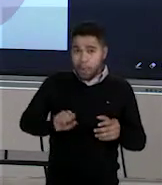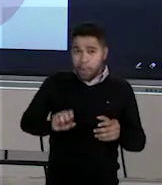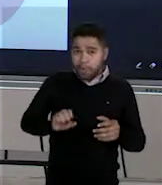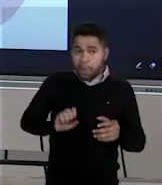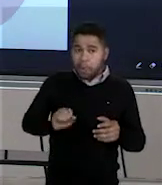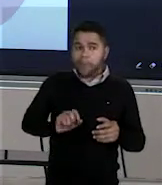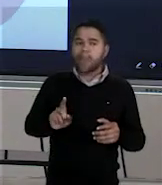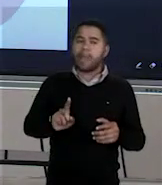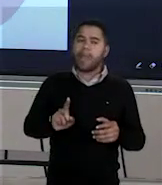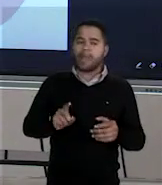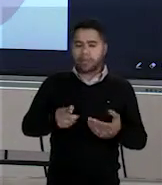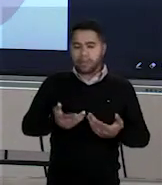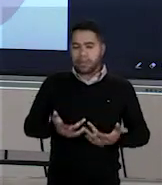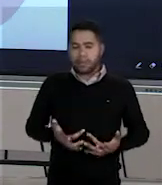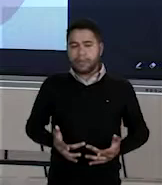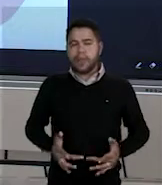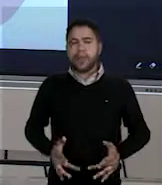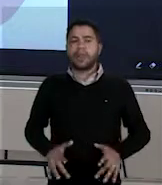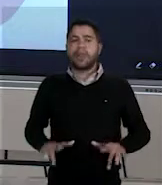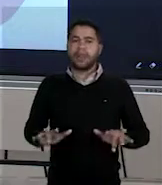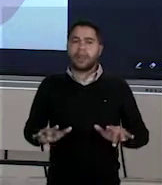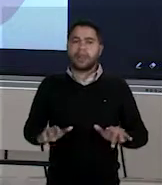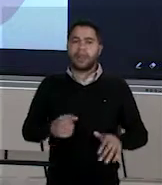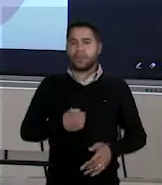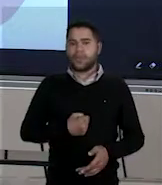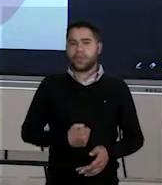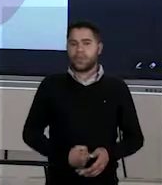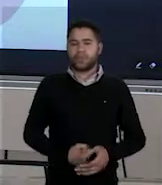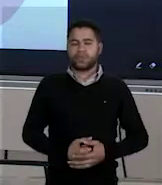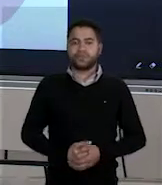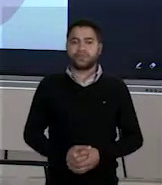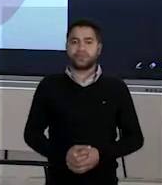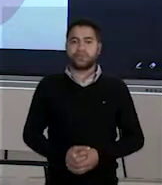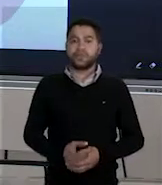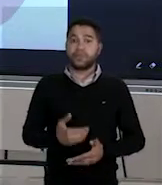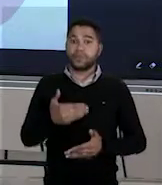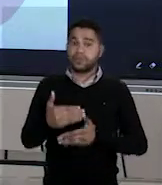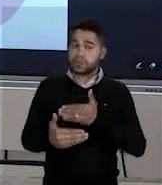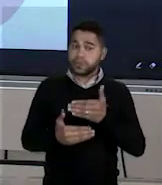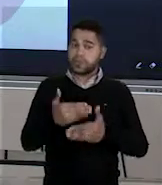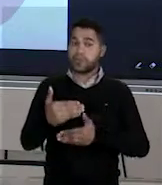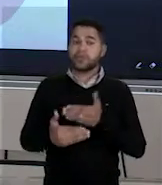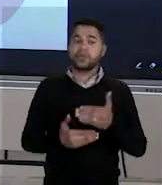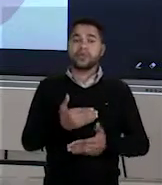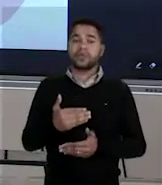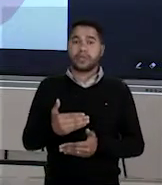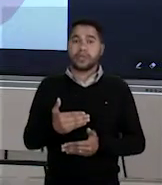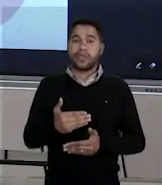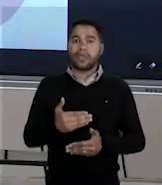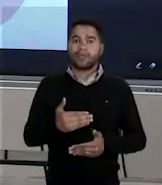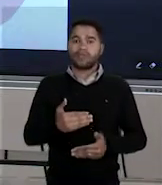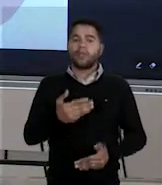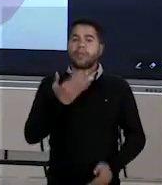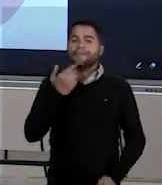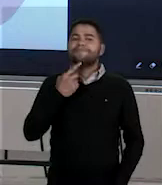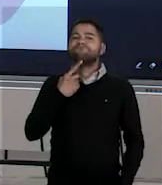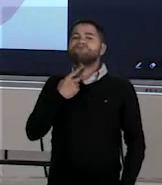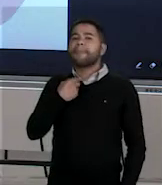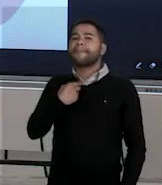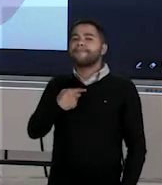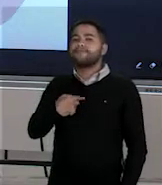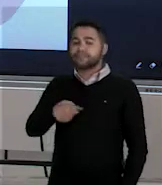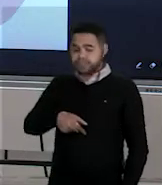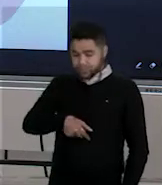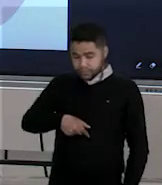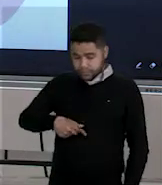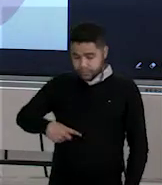absorvidos, eles serão eliminados em formas de fezes. Então, no processo digestivo, nós temos nos nossos